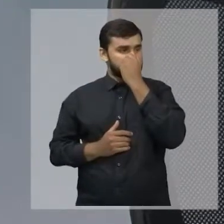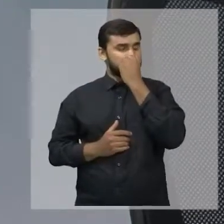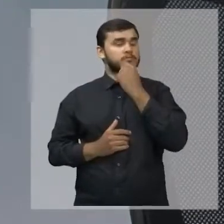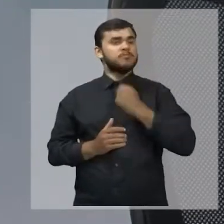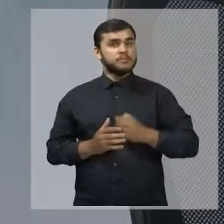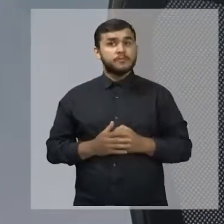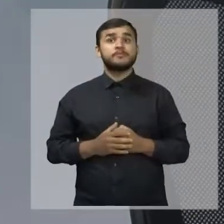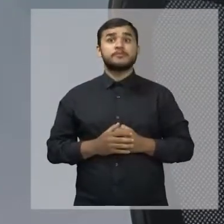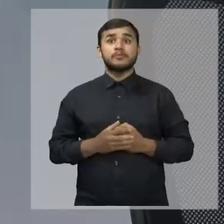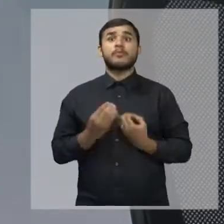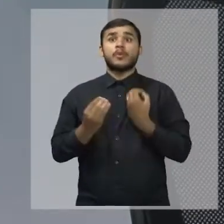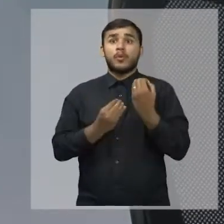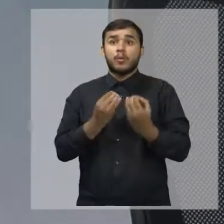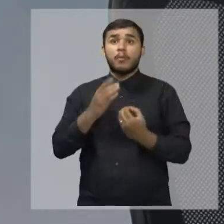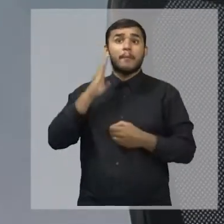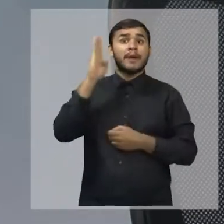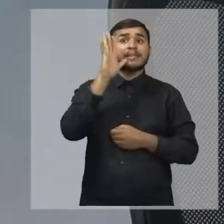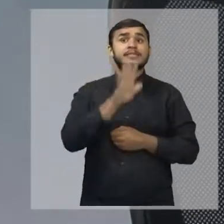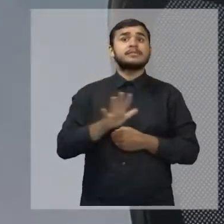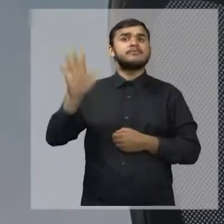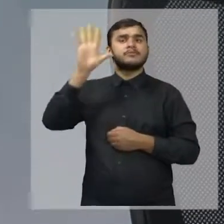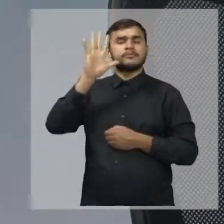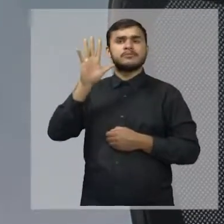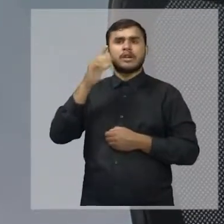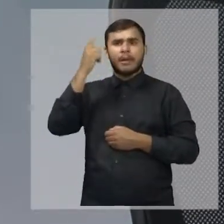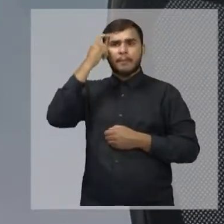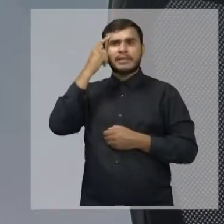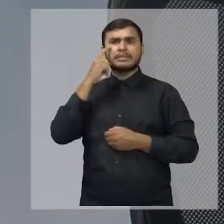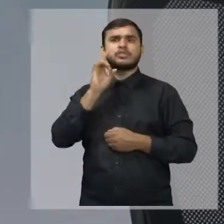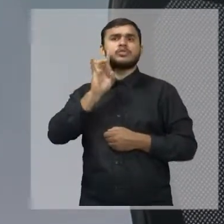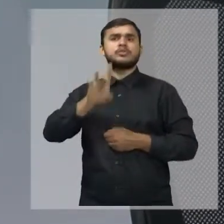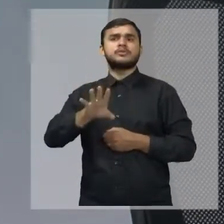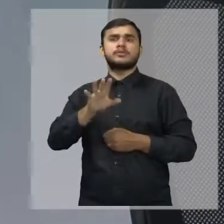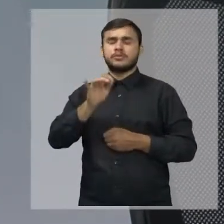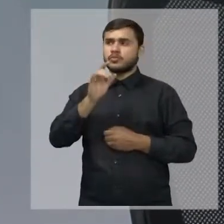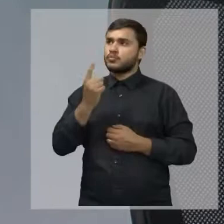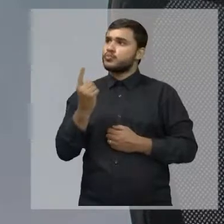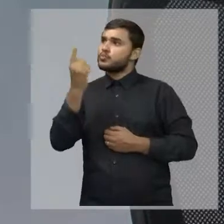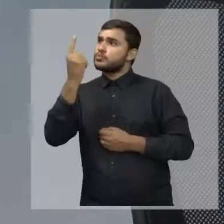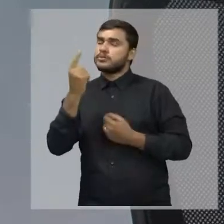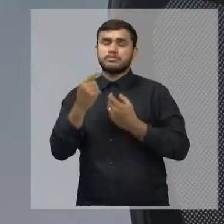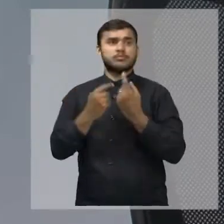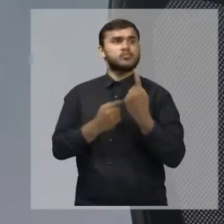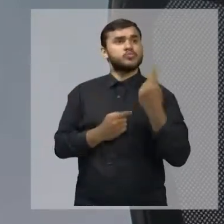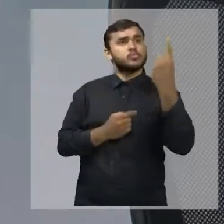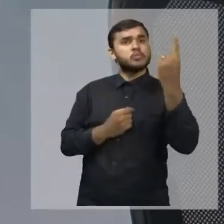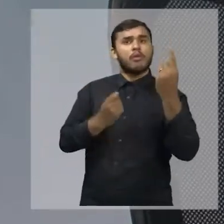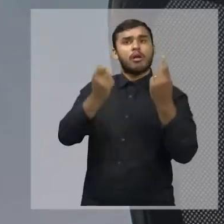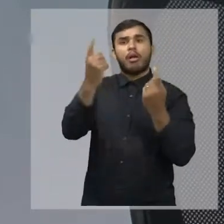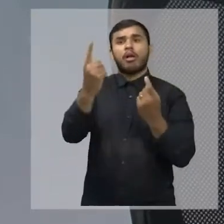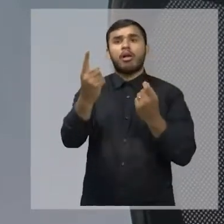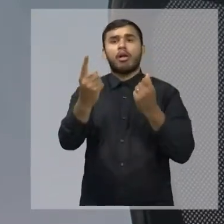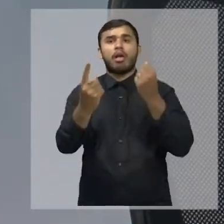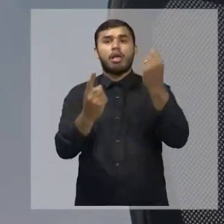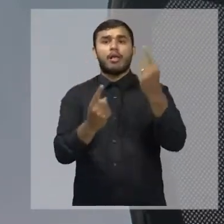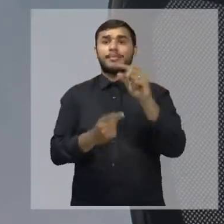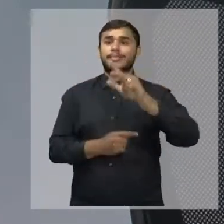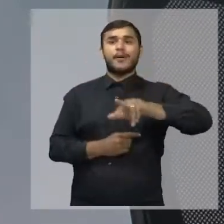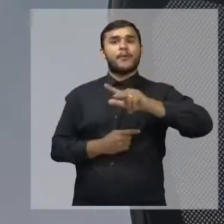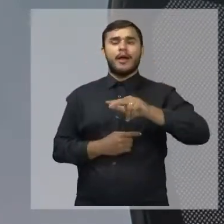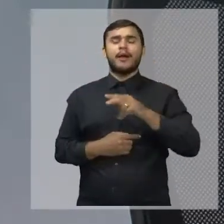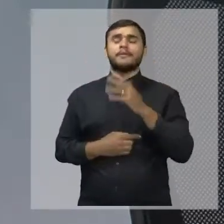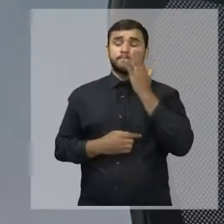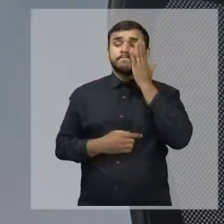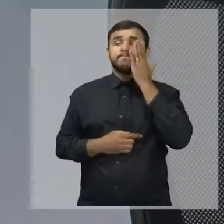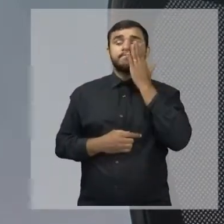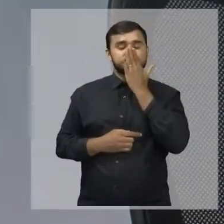esse potencial, ele já não é mais só, quer dizer, um anúncio, ele já é concreto. Então, a tendência é que a gente tenha isso, avançar